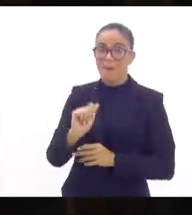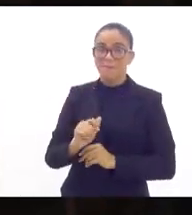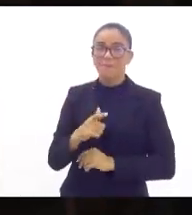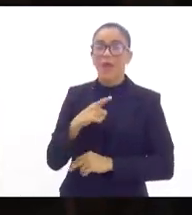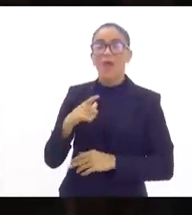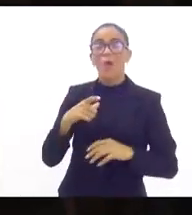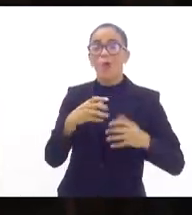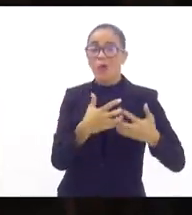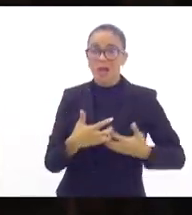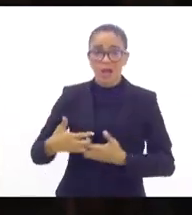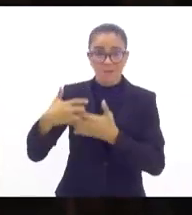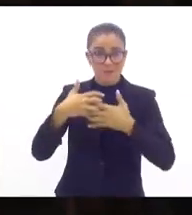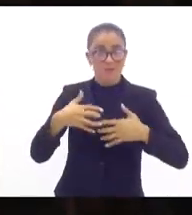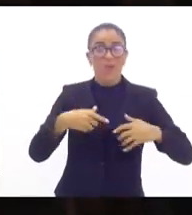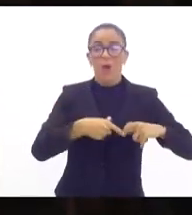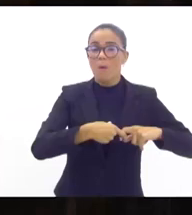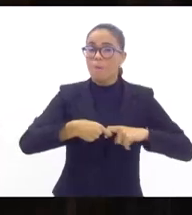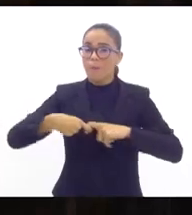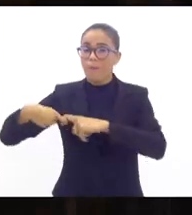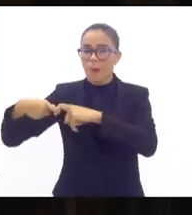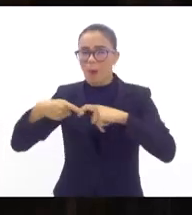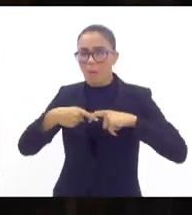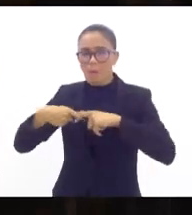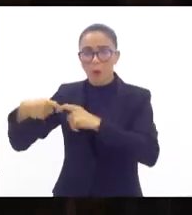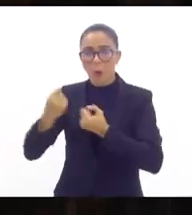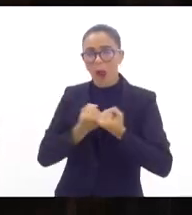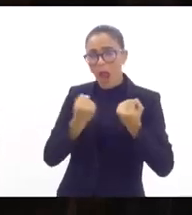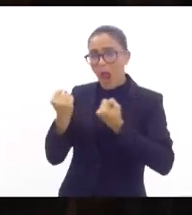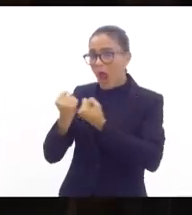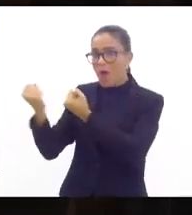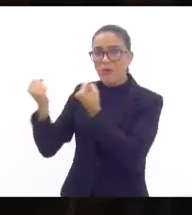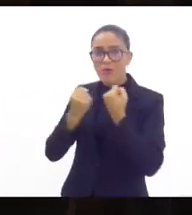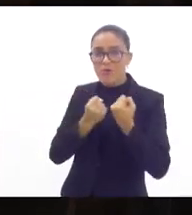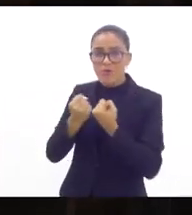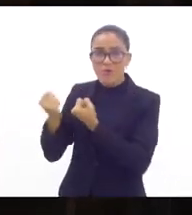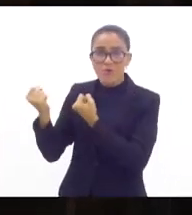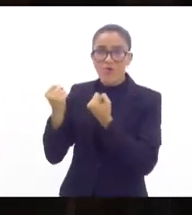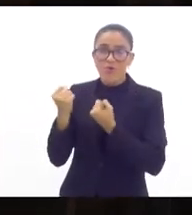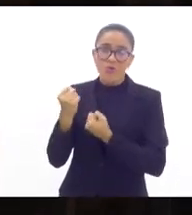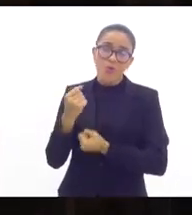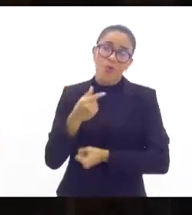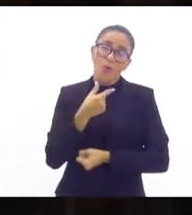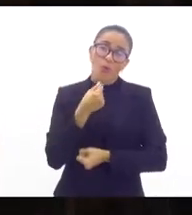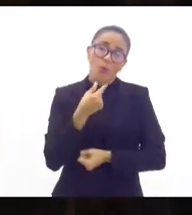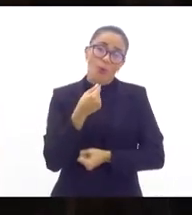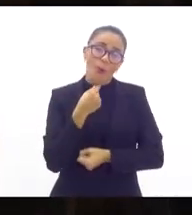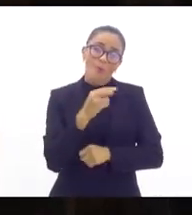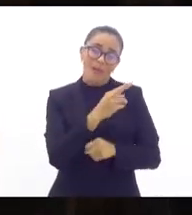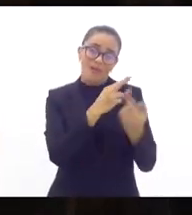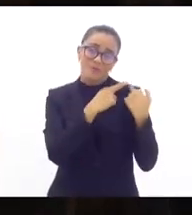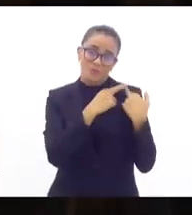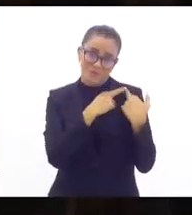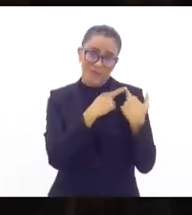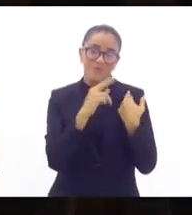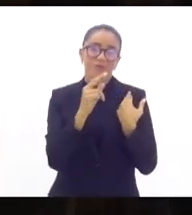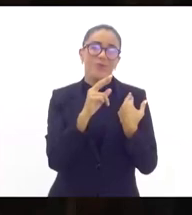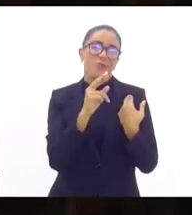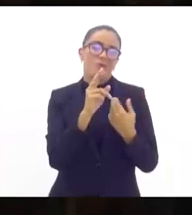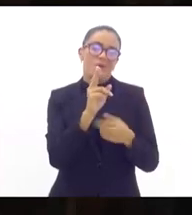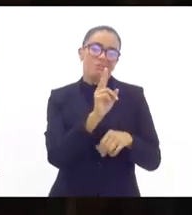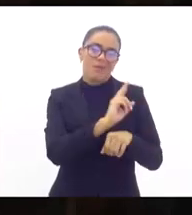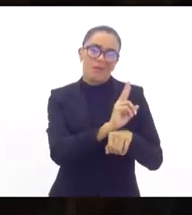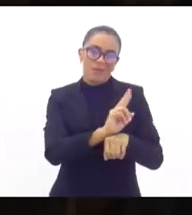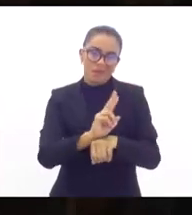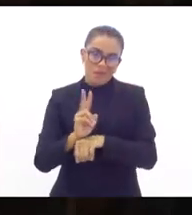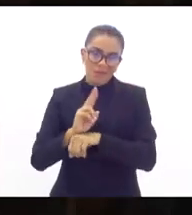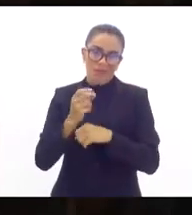aí reboca os carros o flanelinha não tem nenhuma contrapartida porque como eu disse na reunião